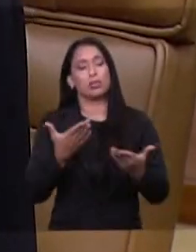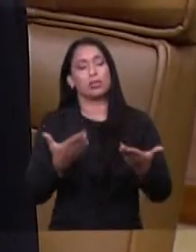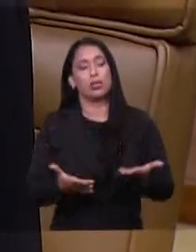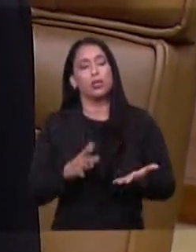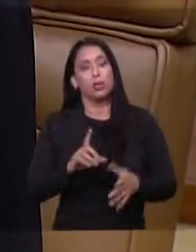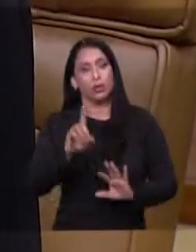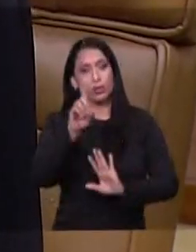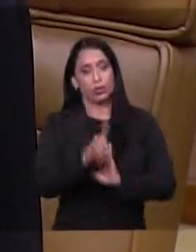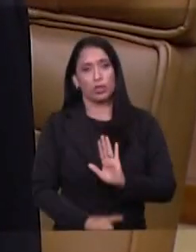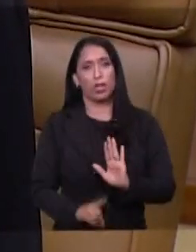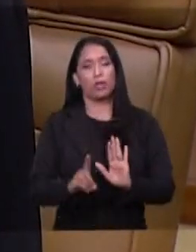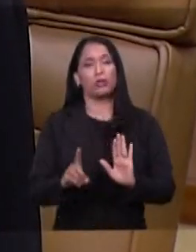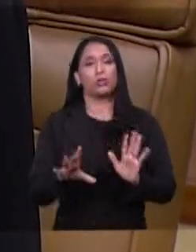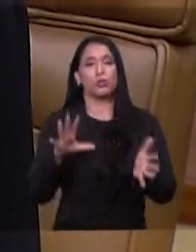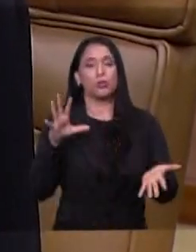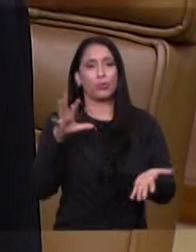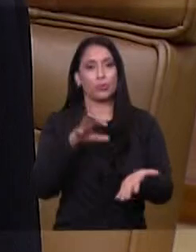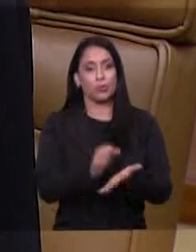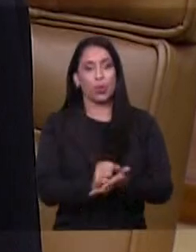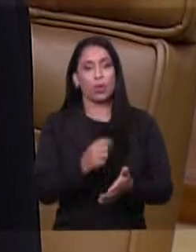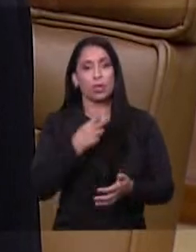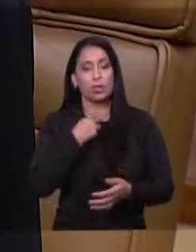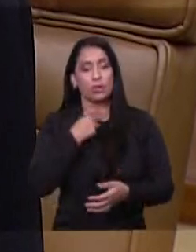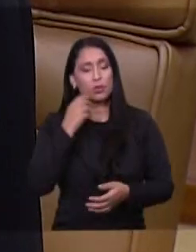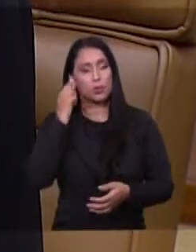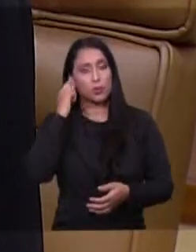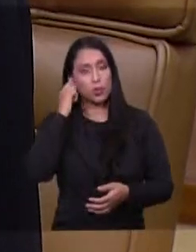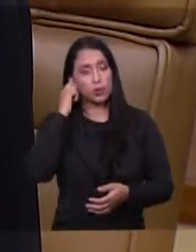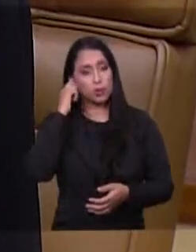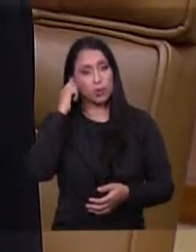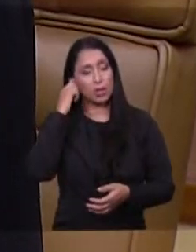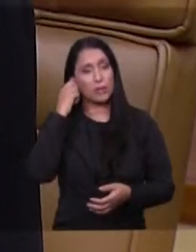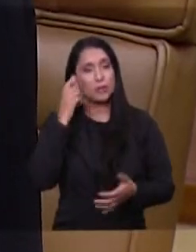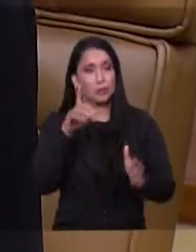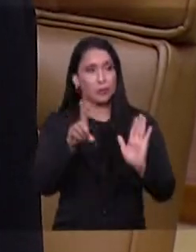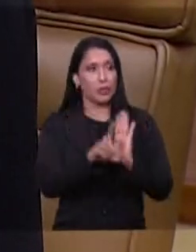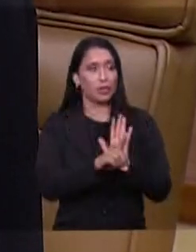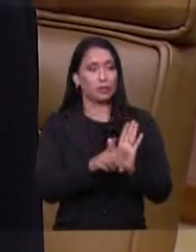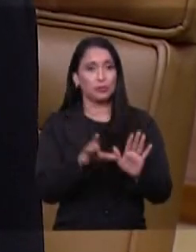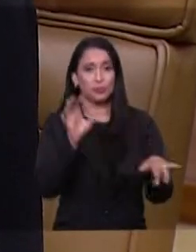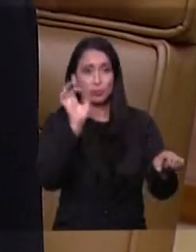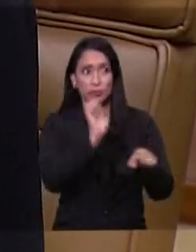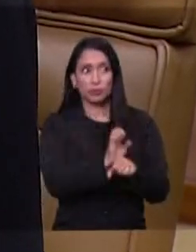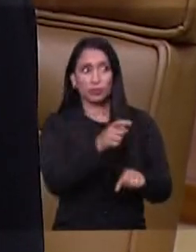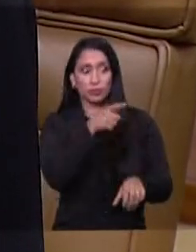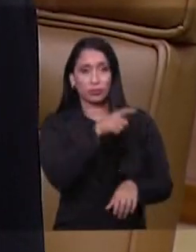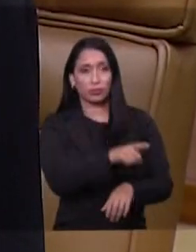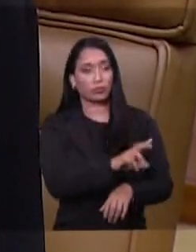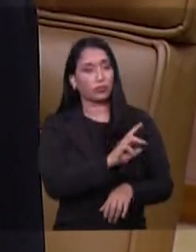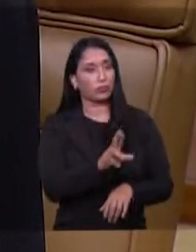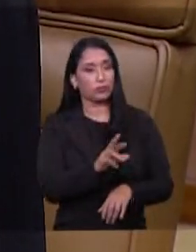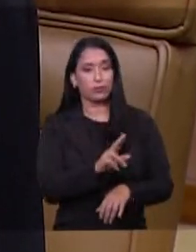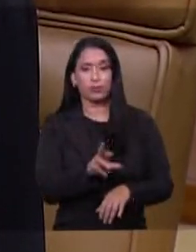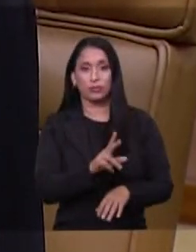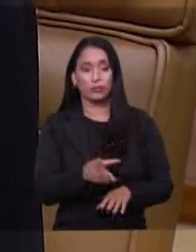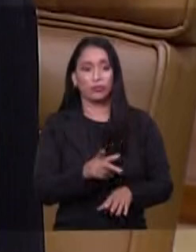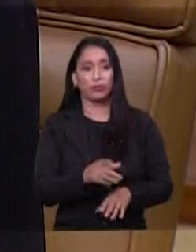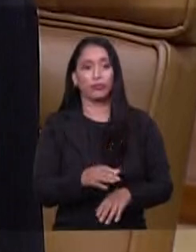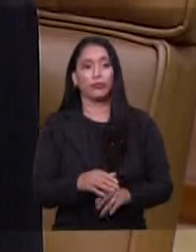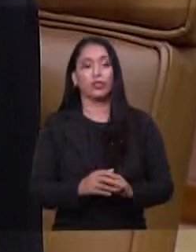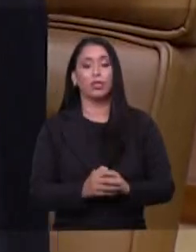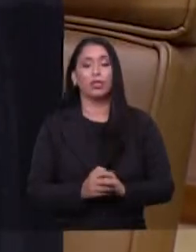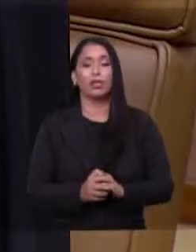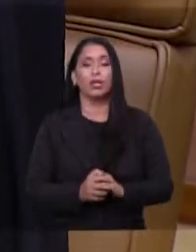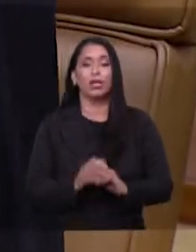e posse, não se pode permitir que assim o faça a lei estadual. conforme consta das informações encaminhadas pela